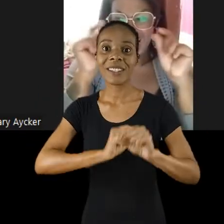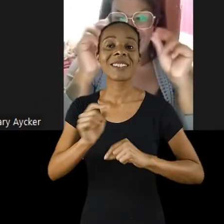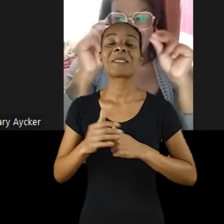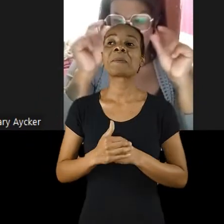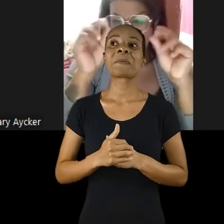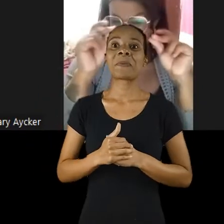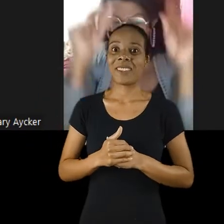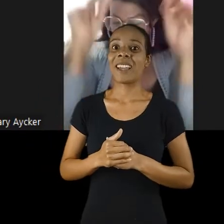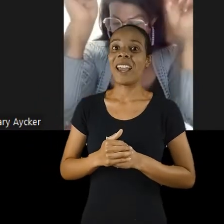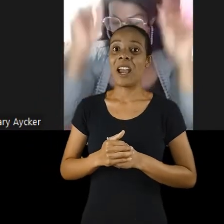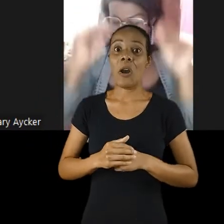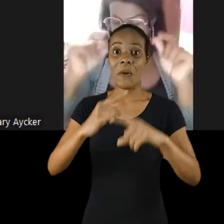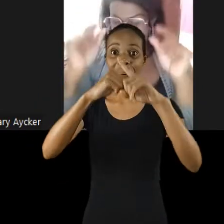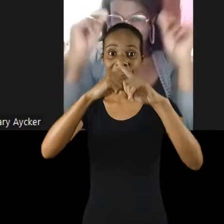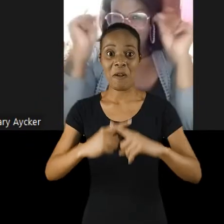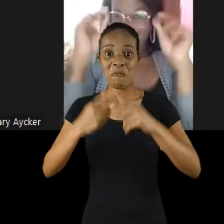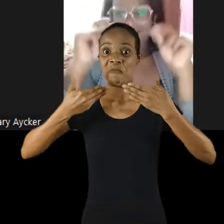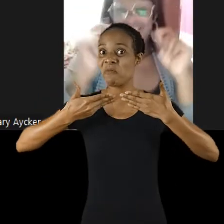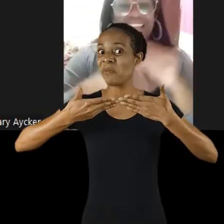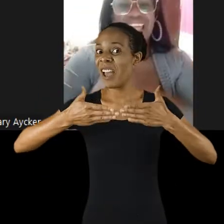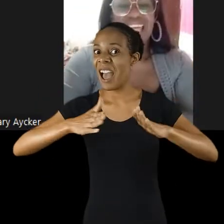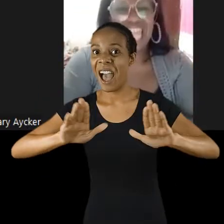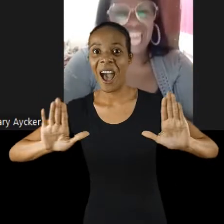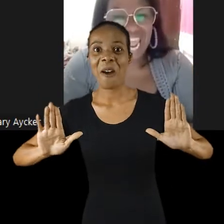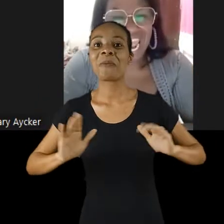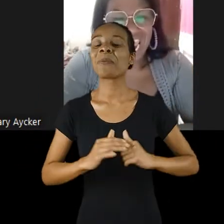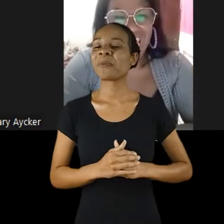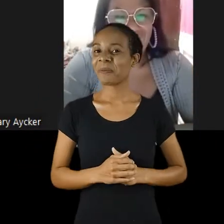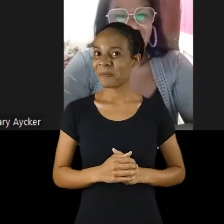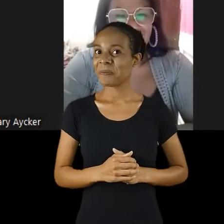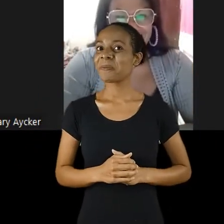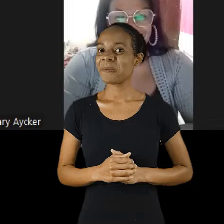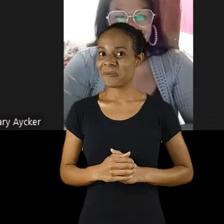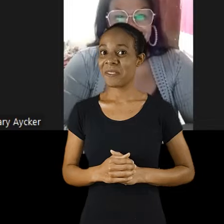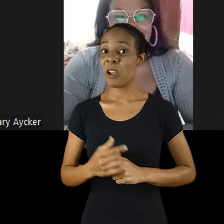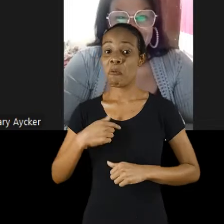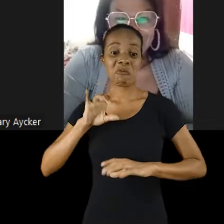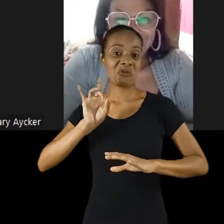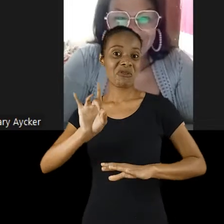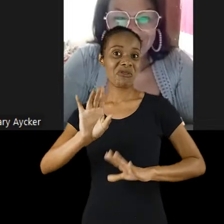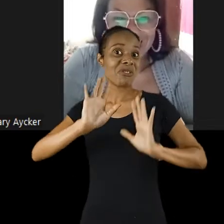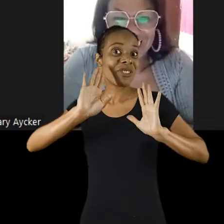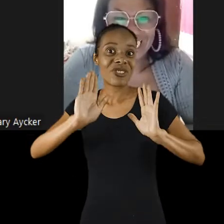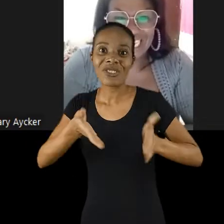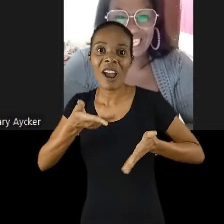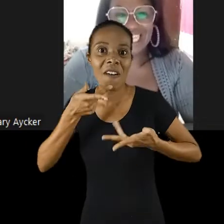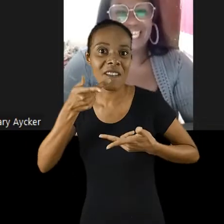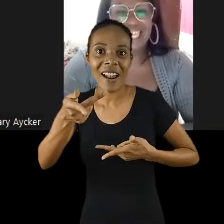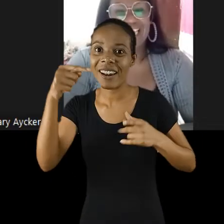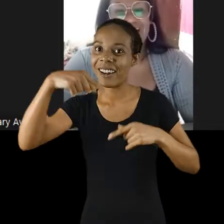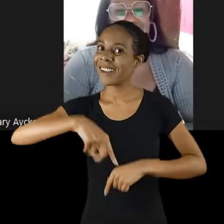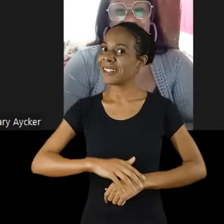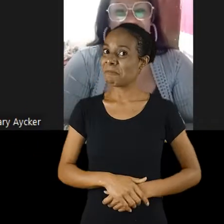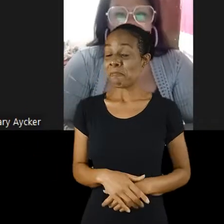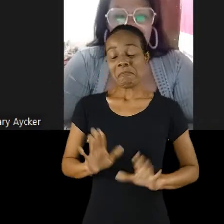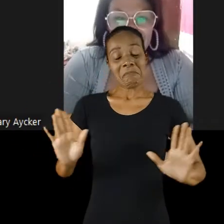Gameada. Axé. Olha, eu já me tremi Já joguei inteira. aqui. Já joguei aqui. Deixa no ar, já